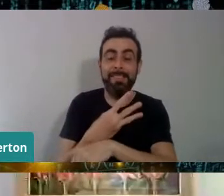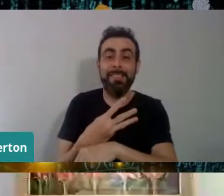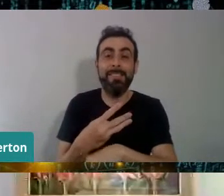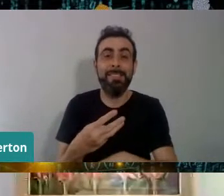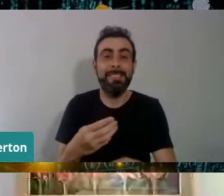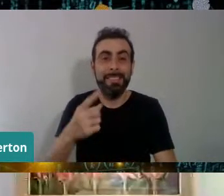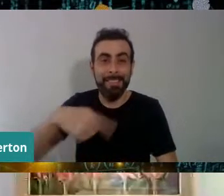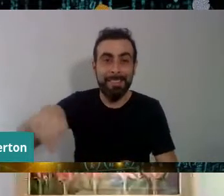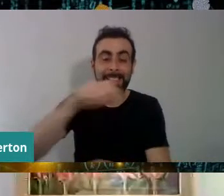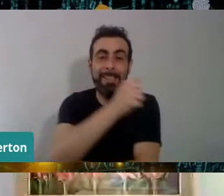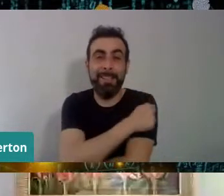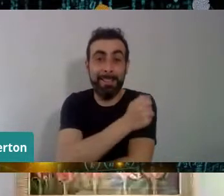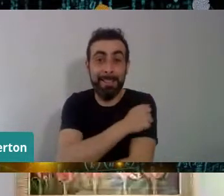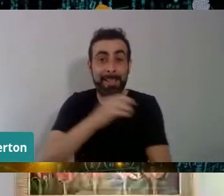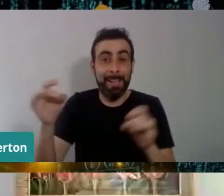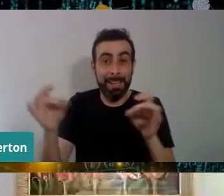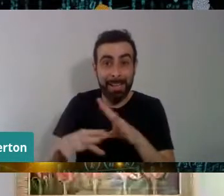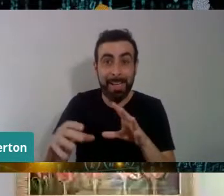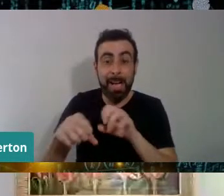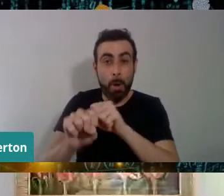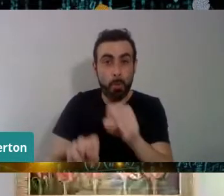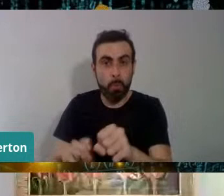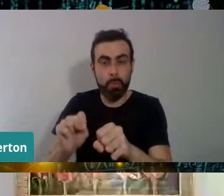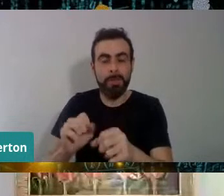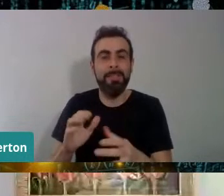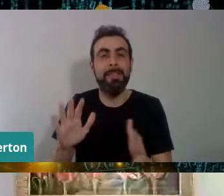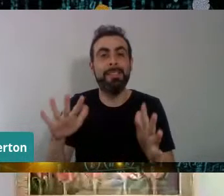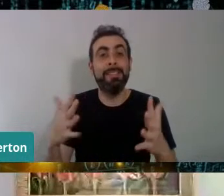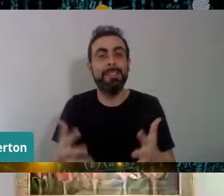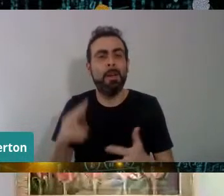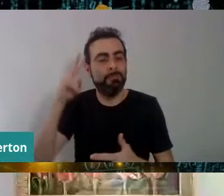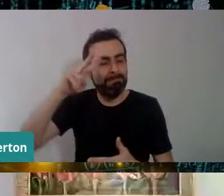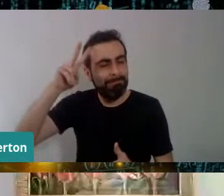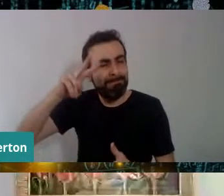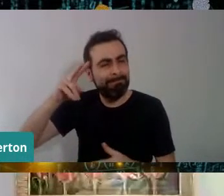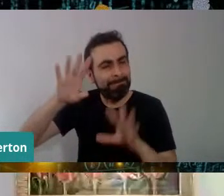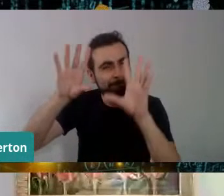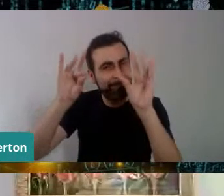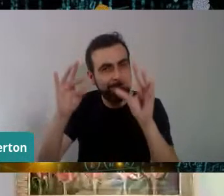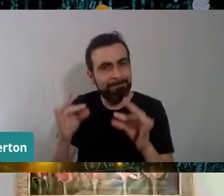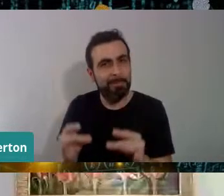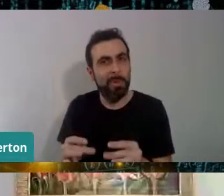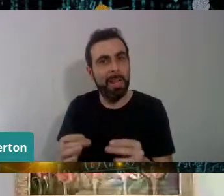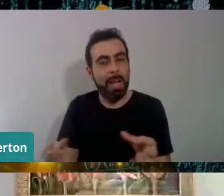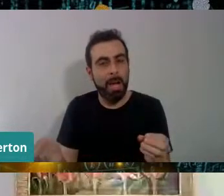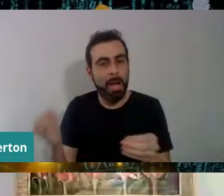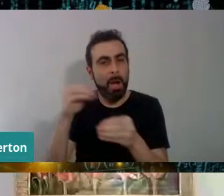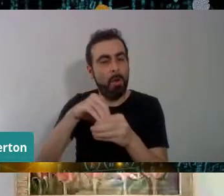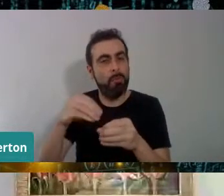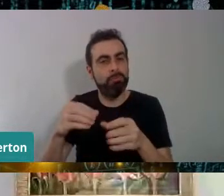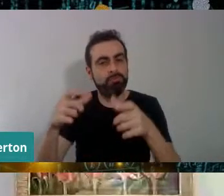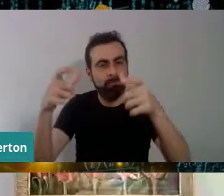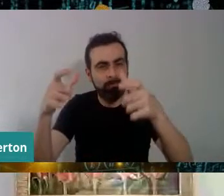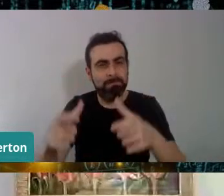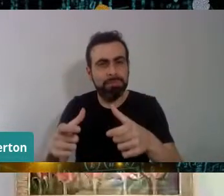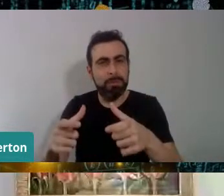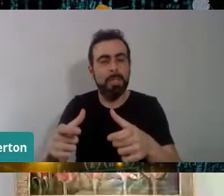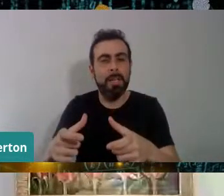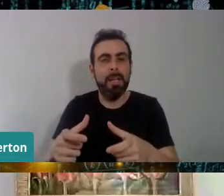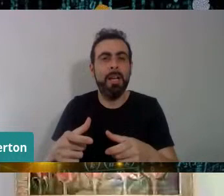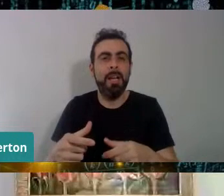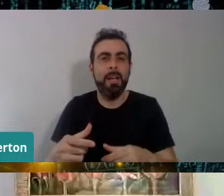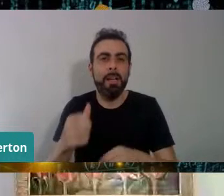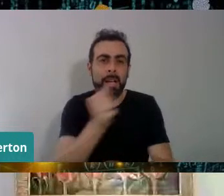ex-alunos. Então, eu quero também relembrar aqui desse grupo de alunos que